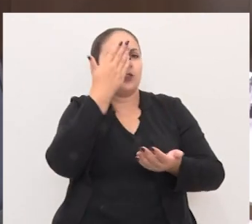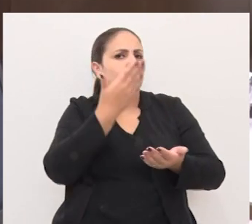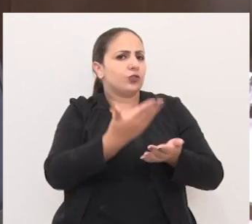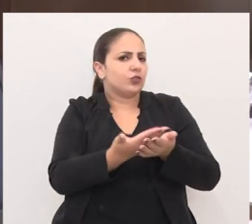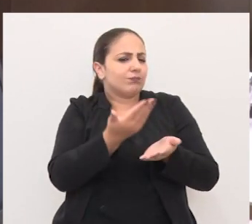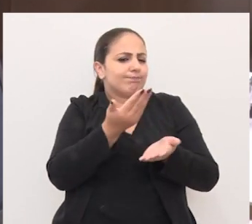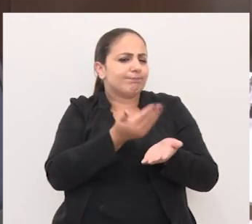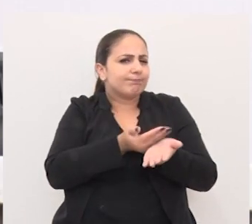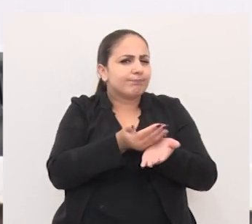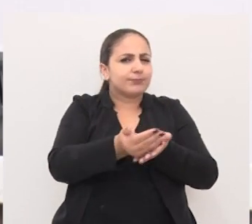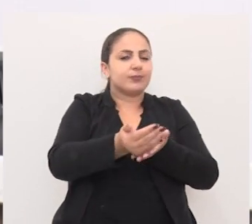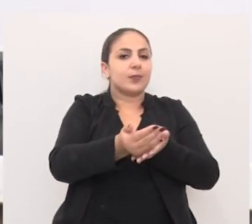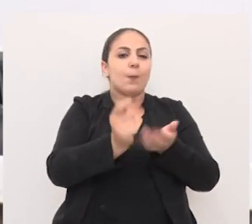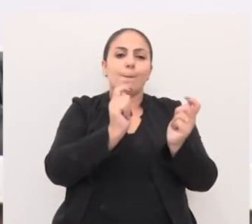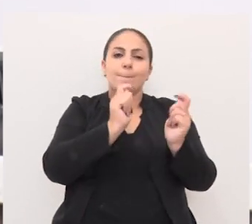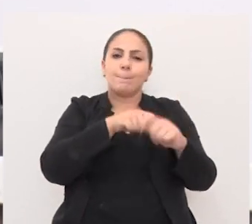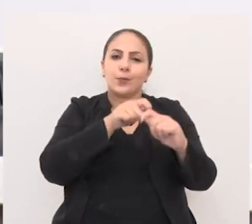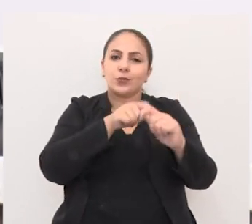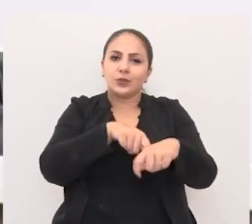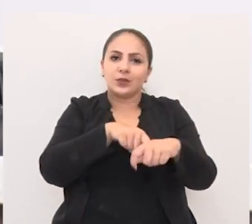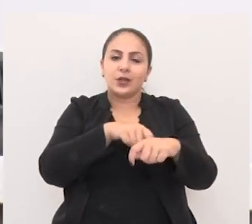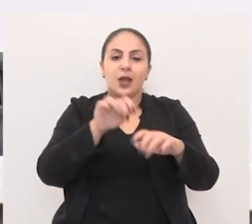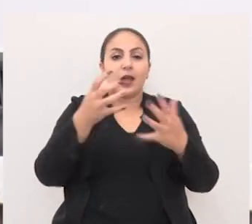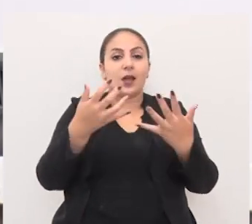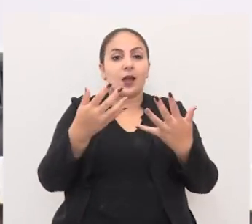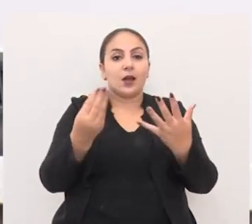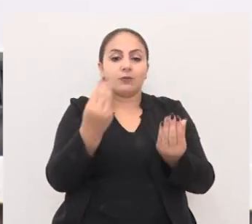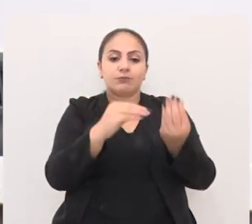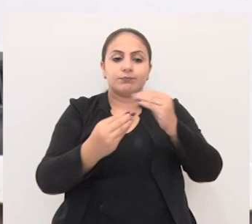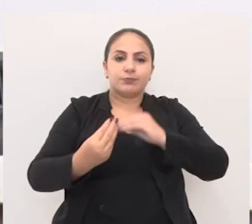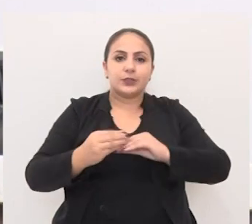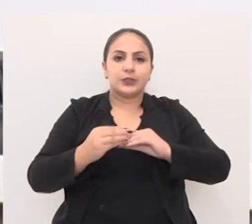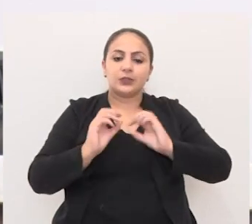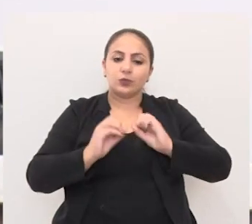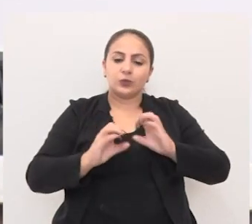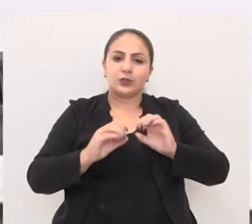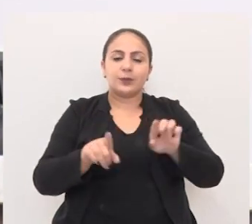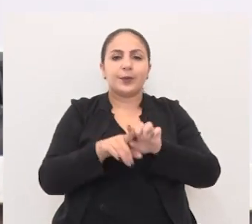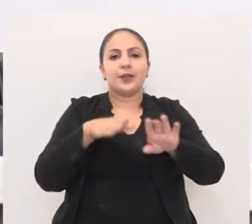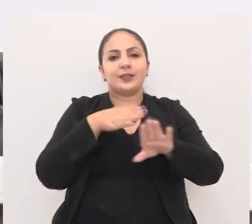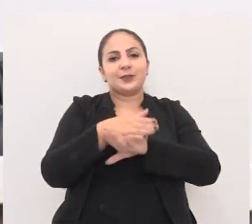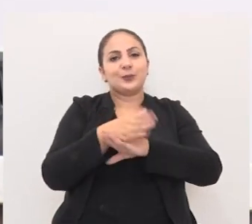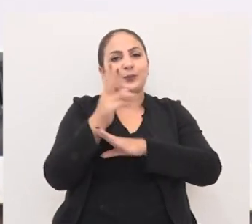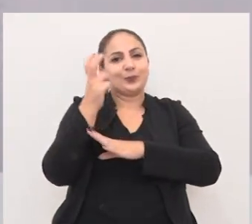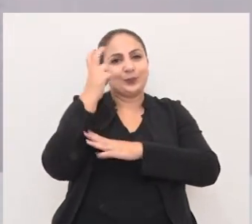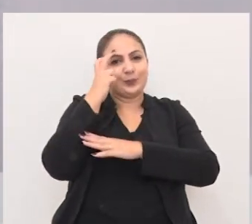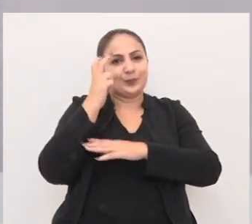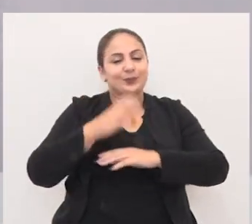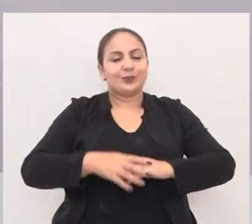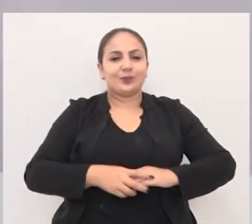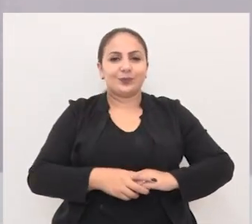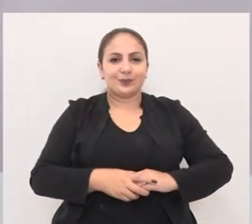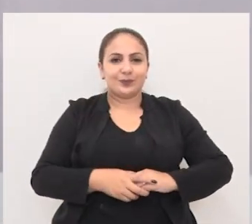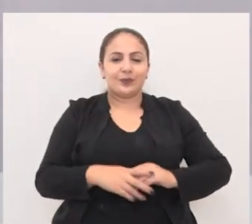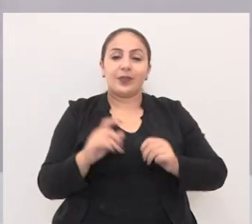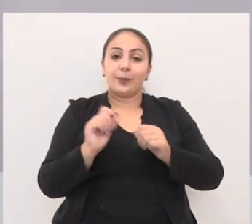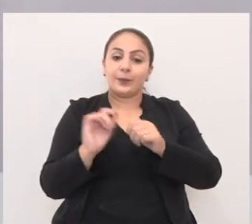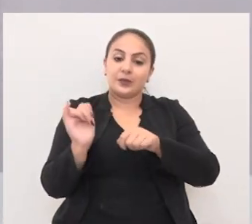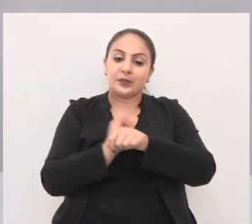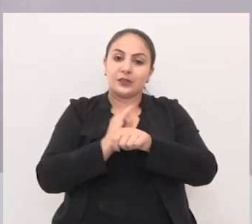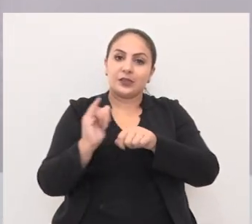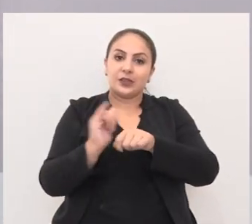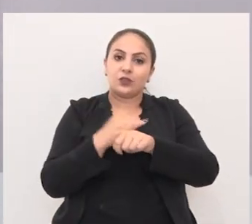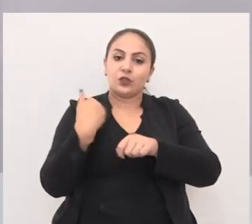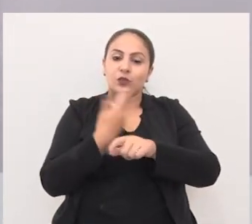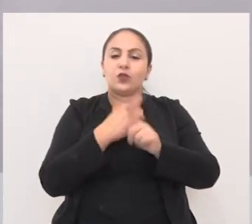que a iniciativa vai potencializar a inclusão educacional e o acesso à cultura. Faz parte de uma estratégia